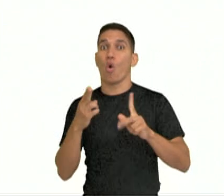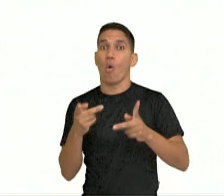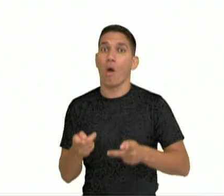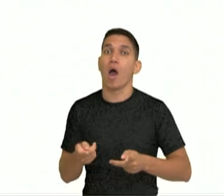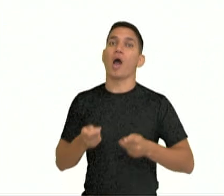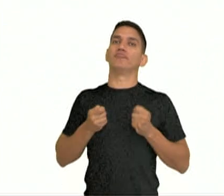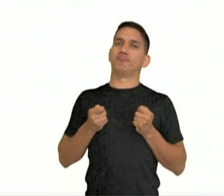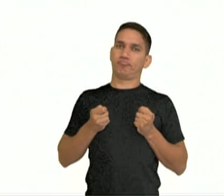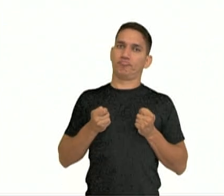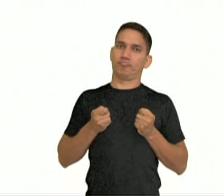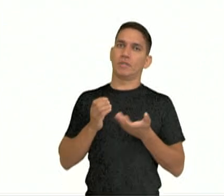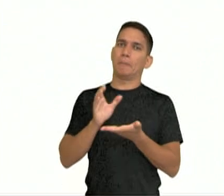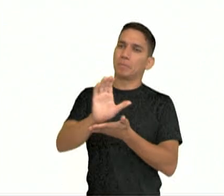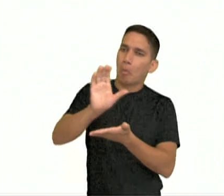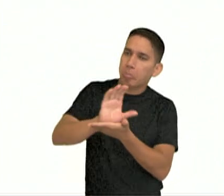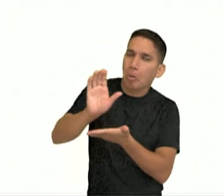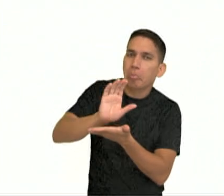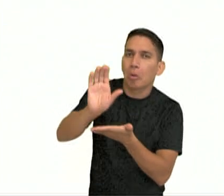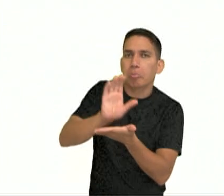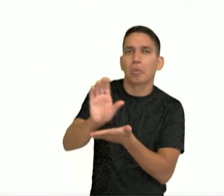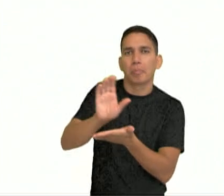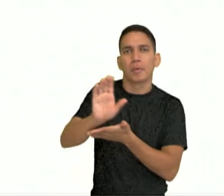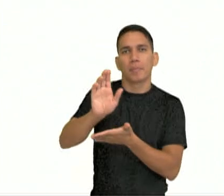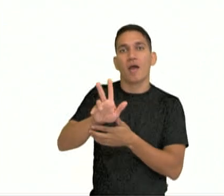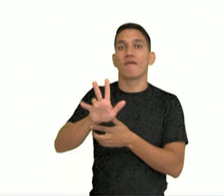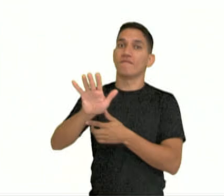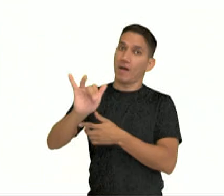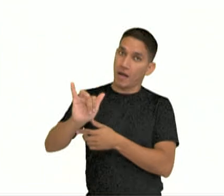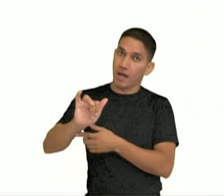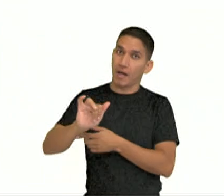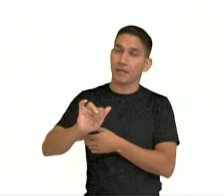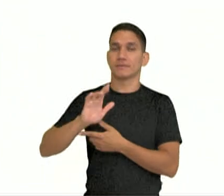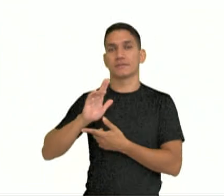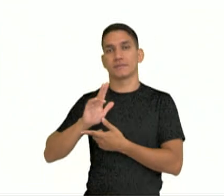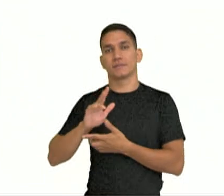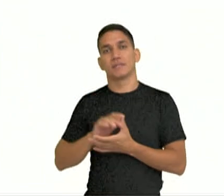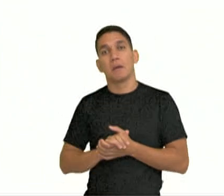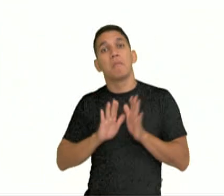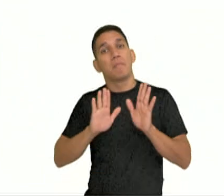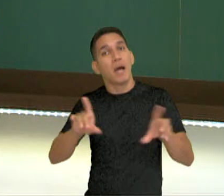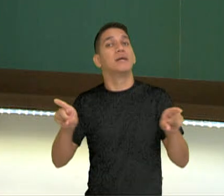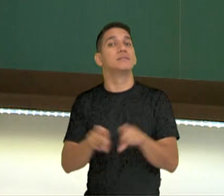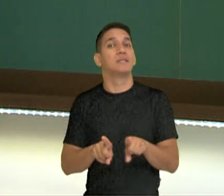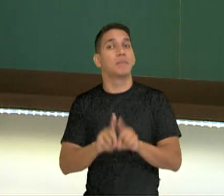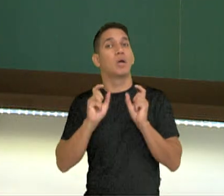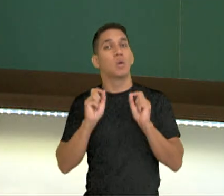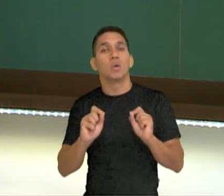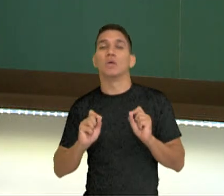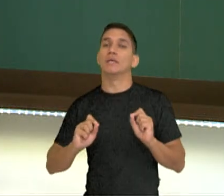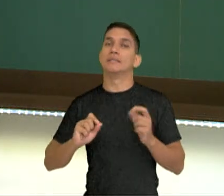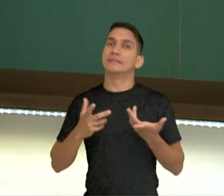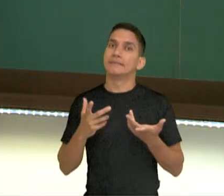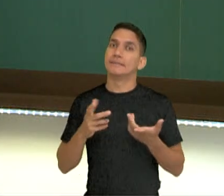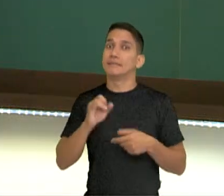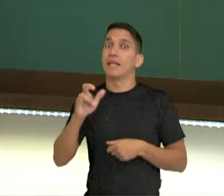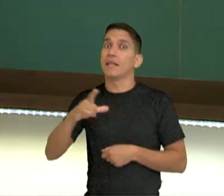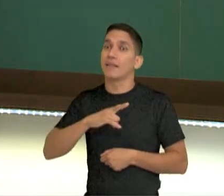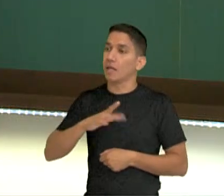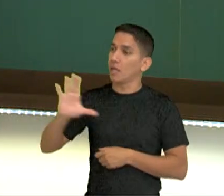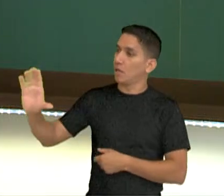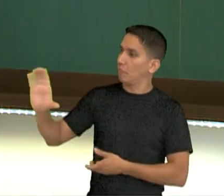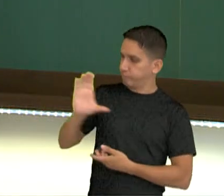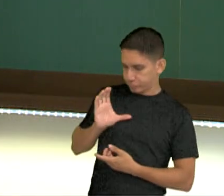economizando nas despesas que a gente vai ter lá das não recorrentes, mas também, se tem uma fonte de renda,